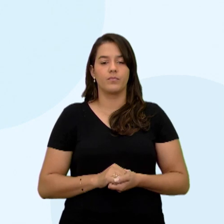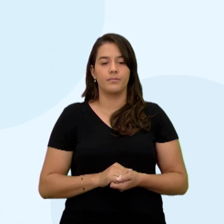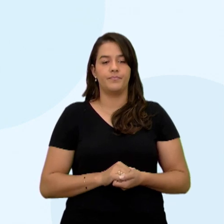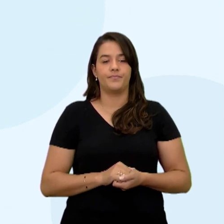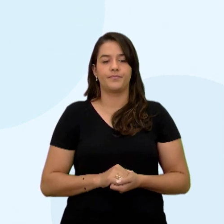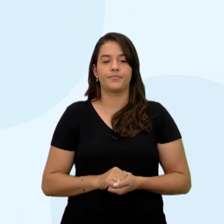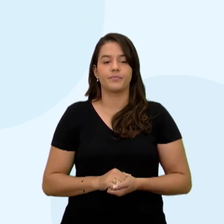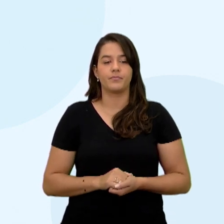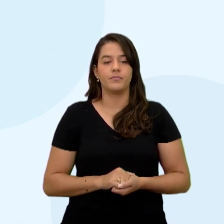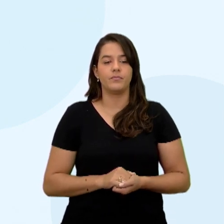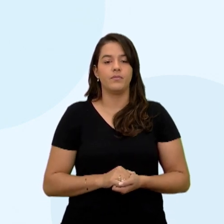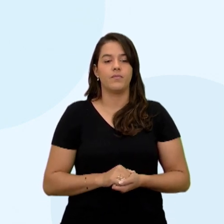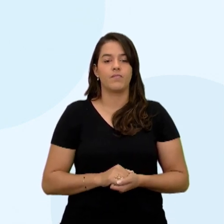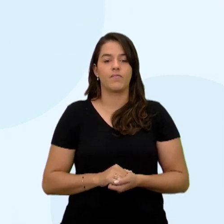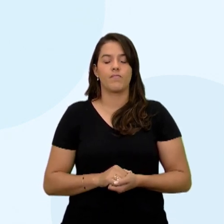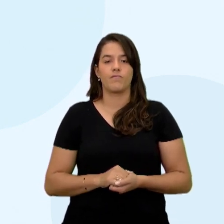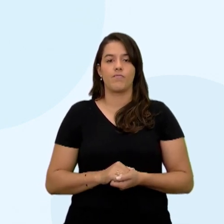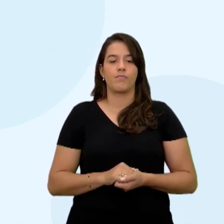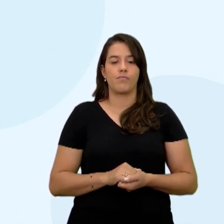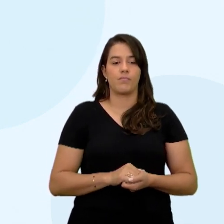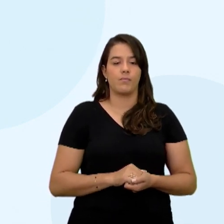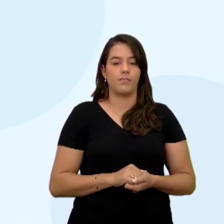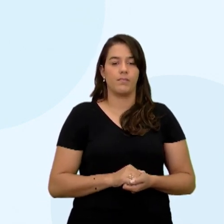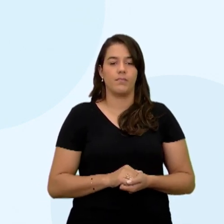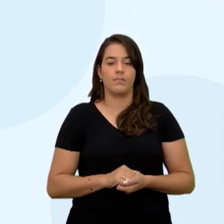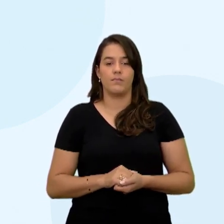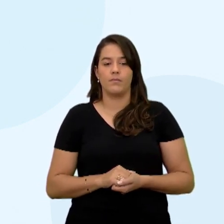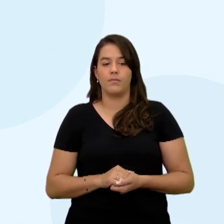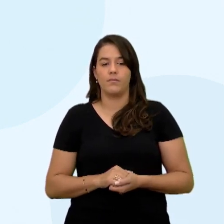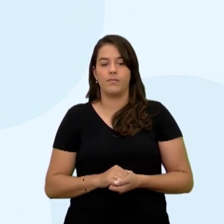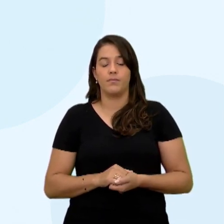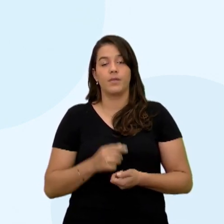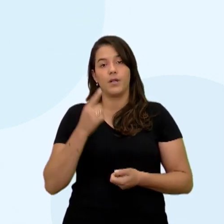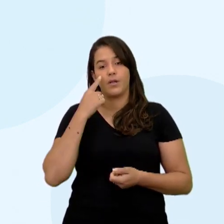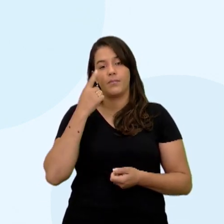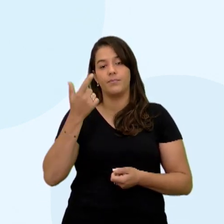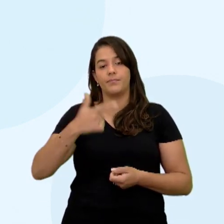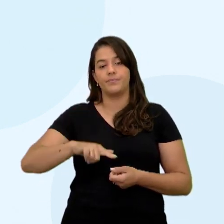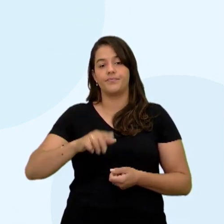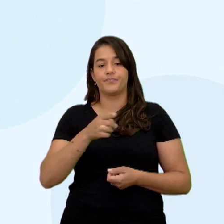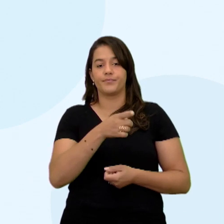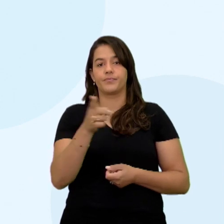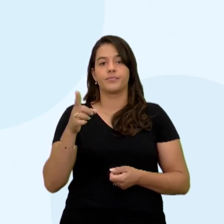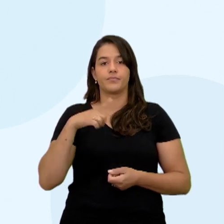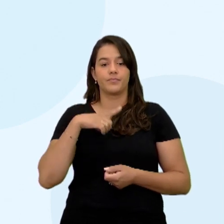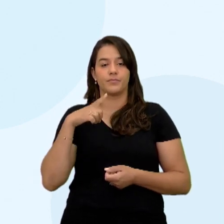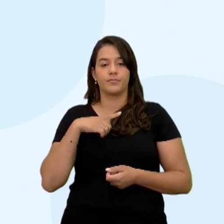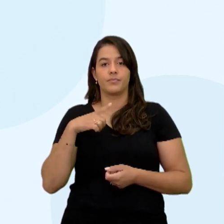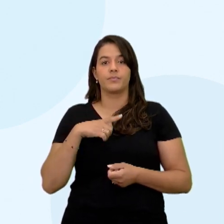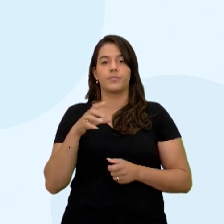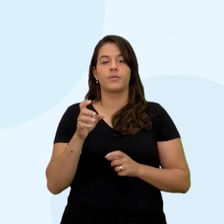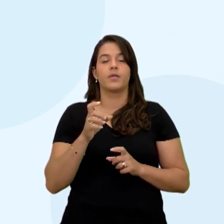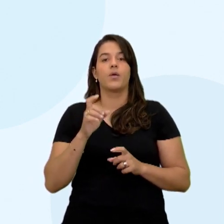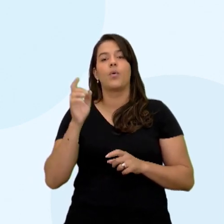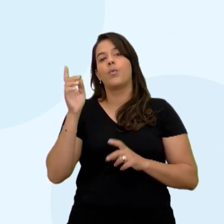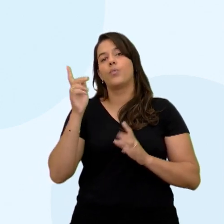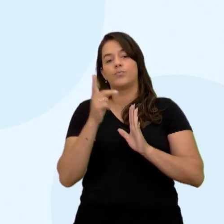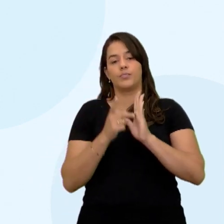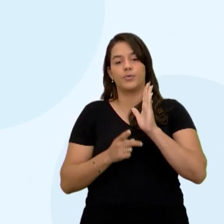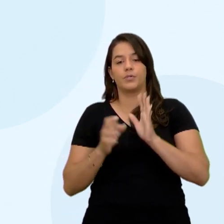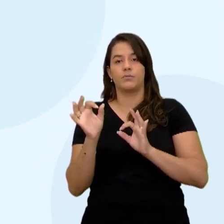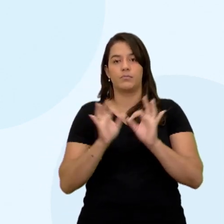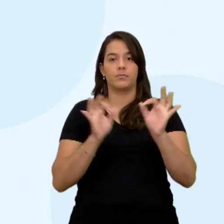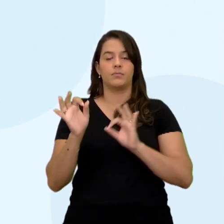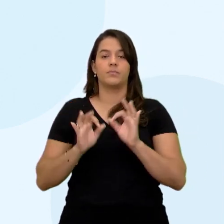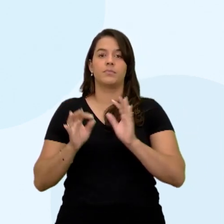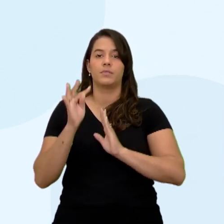interessante você ter um um programa de texto, né? Um editor de texto.